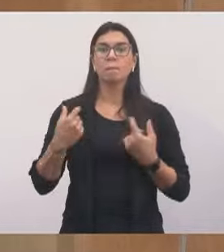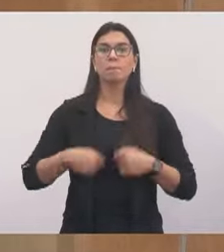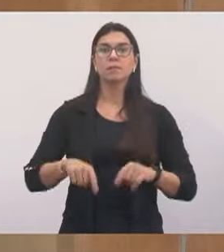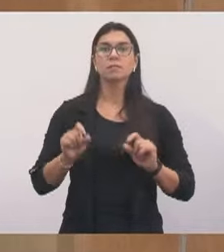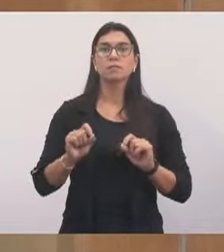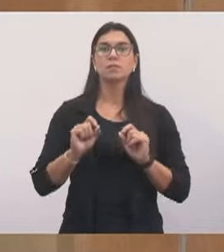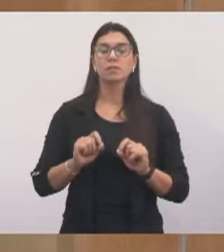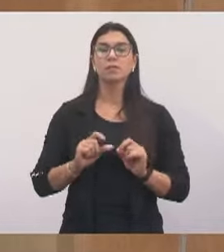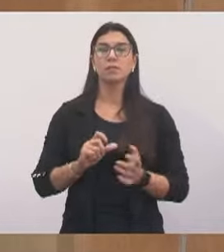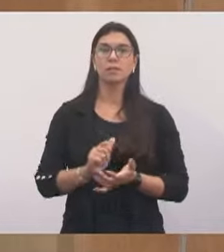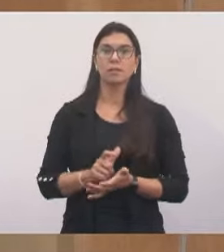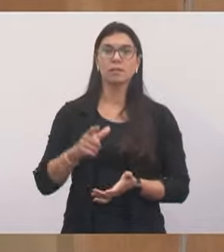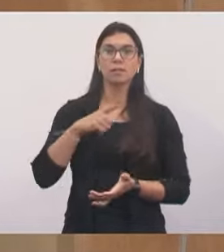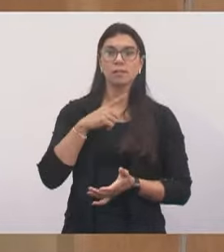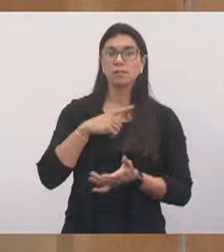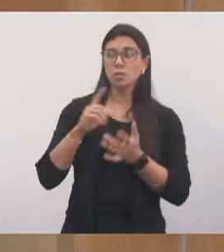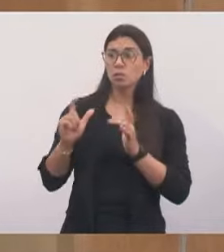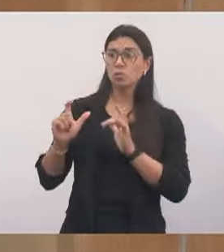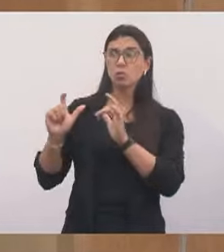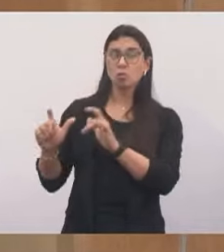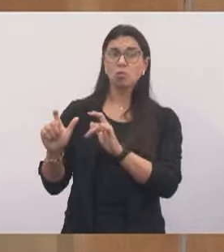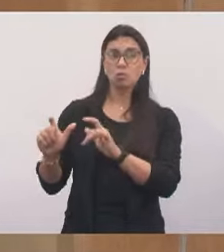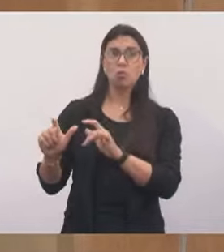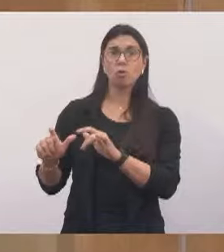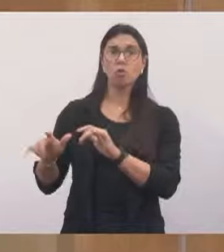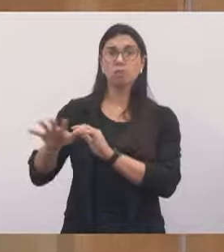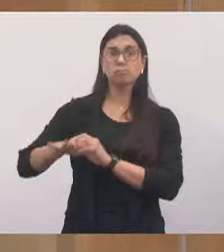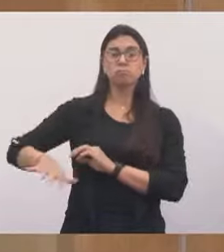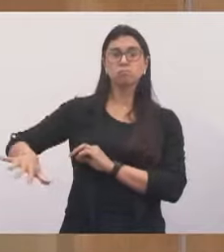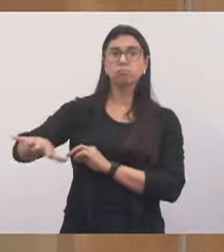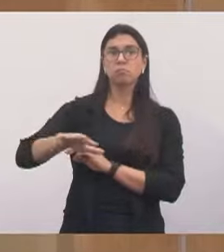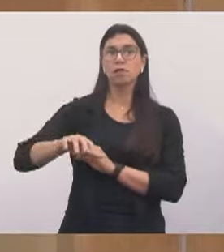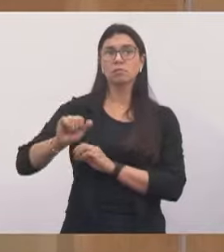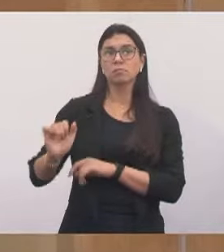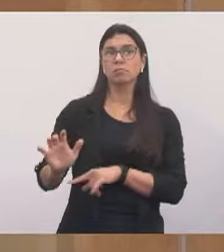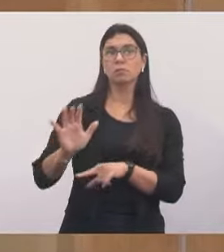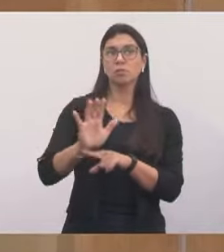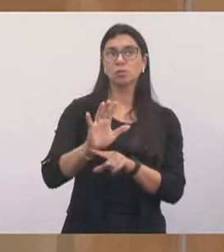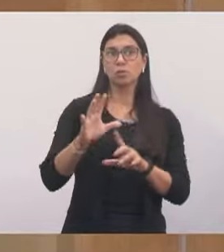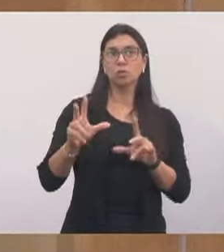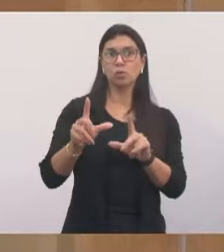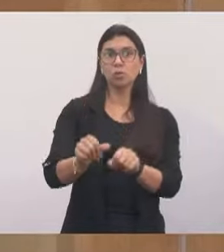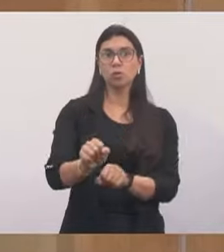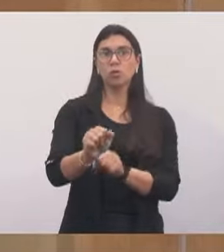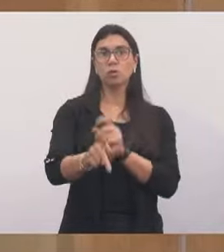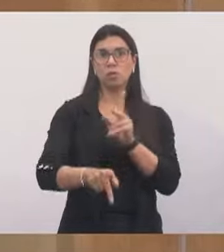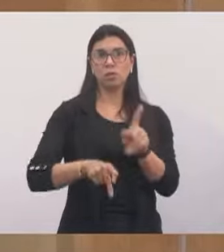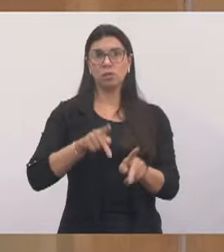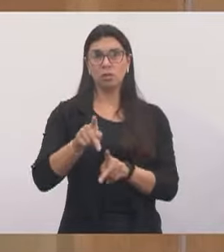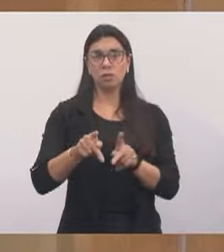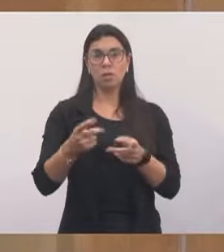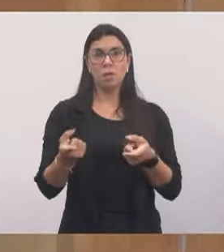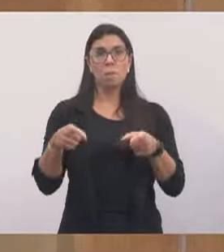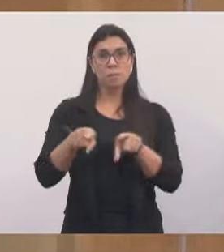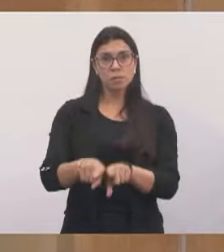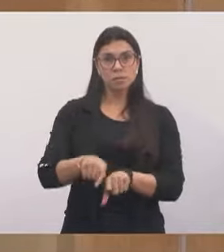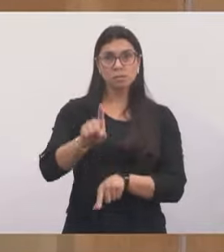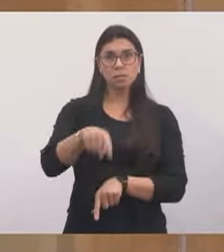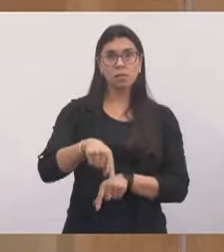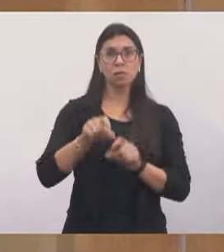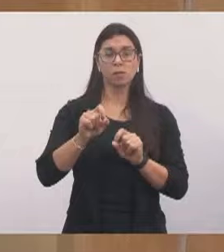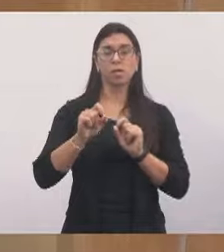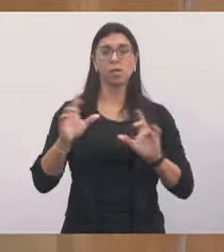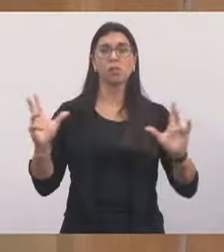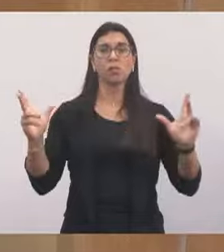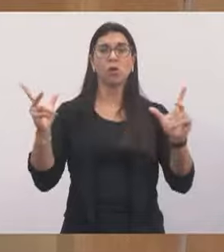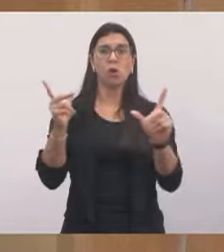um espaço que possa atender a população, não é? Então, acho que parceria é isso, todo mundo ganha. A